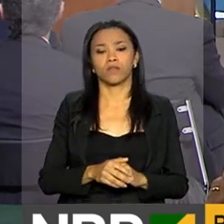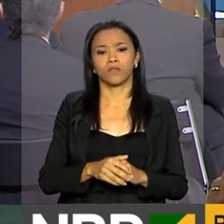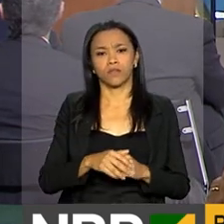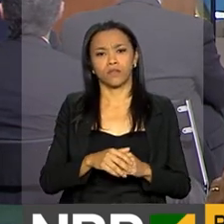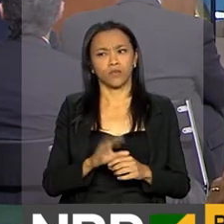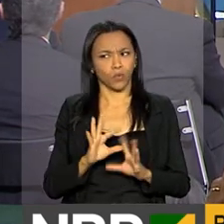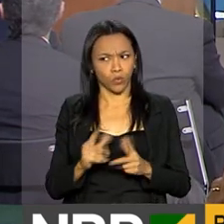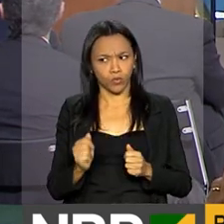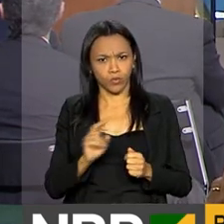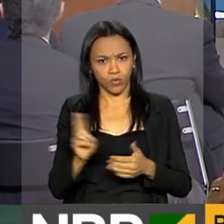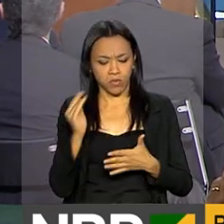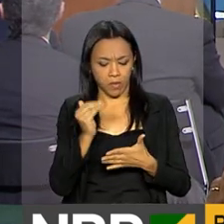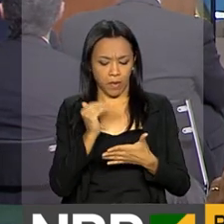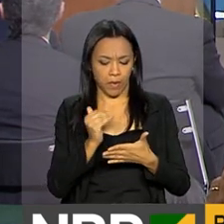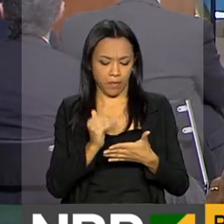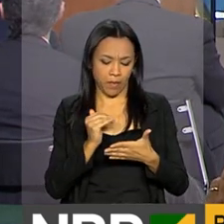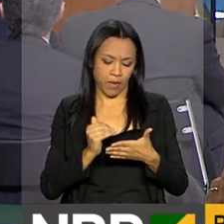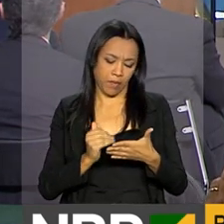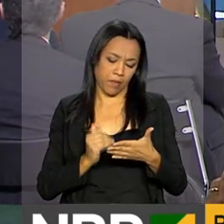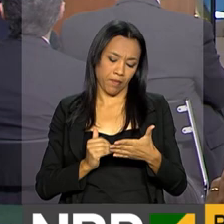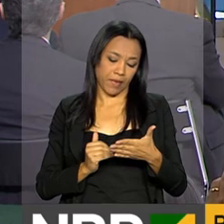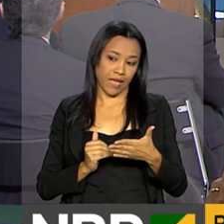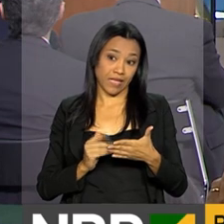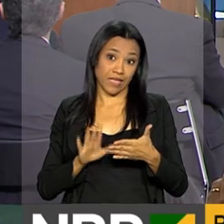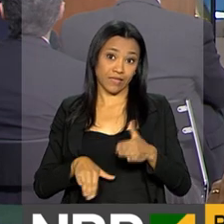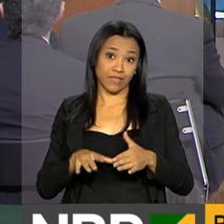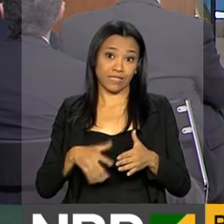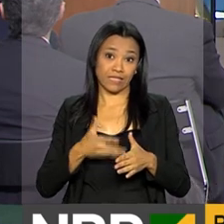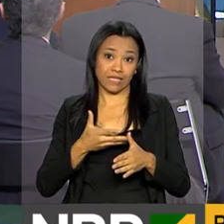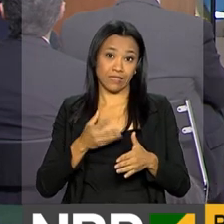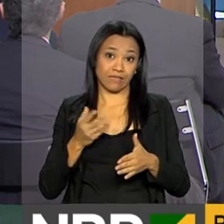Contei todos, né? De vez em quando falta alguém.